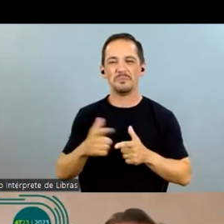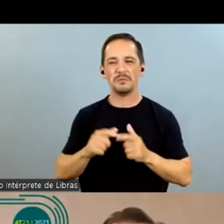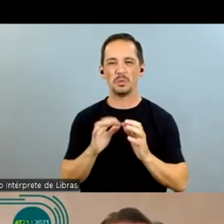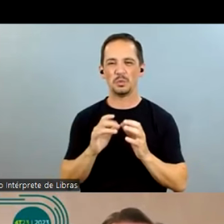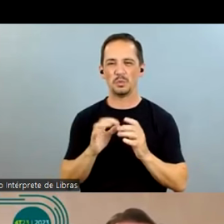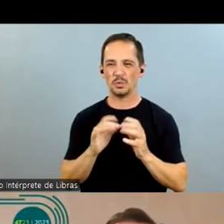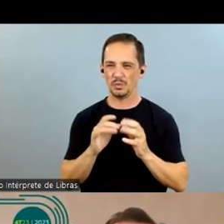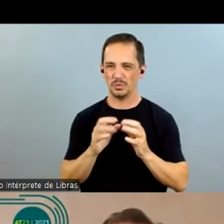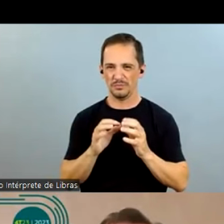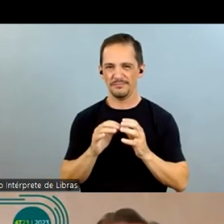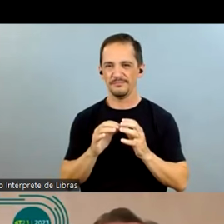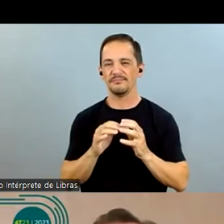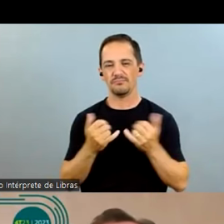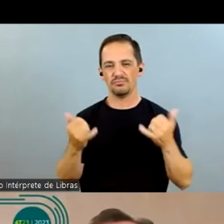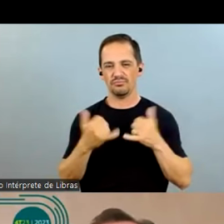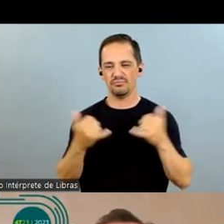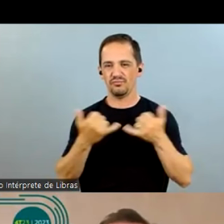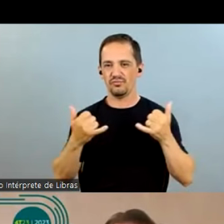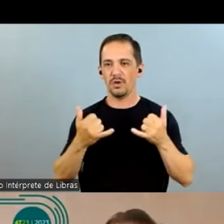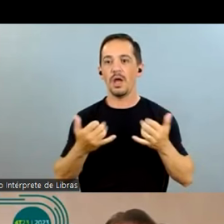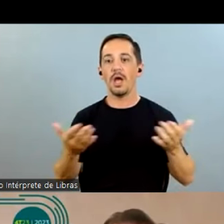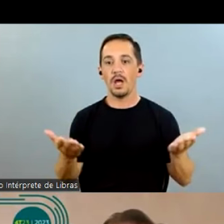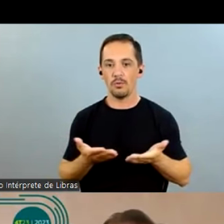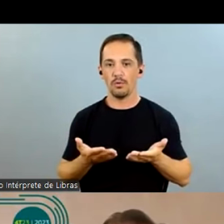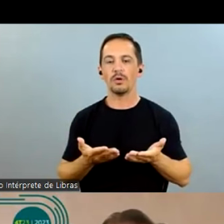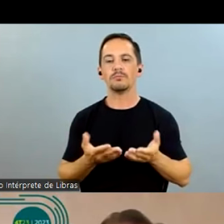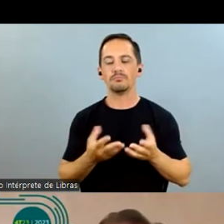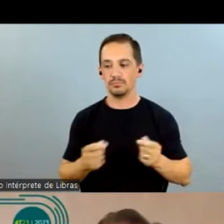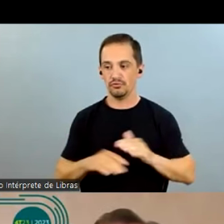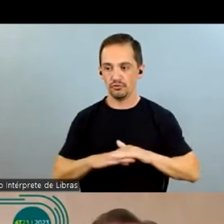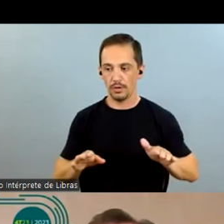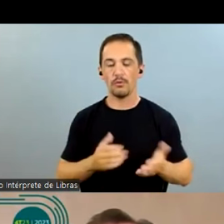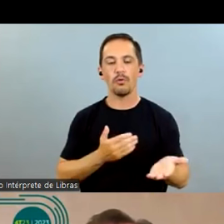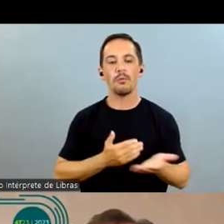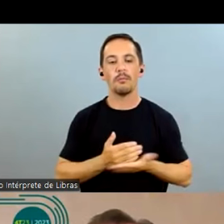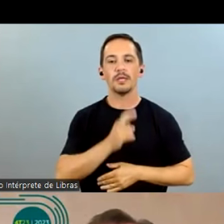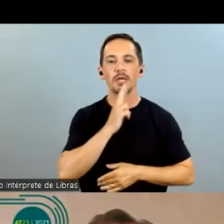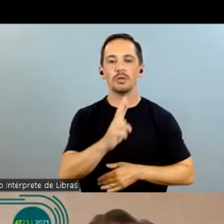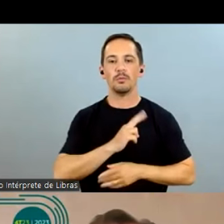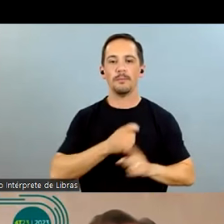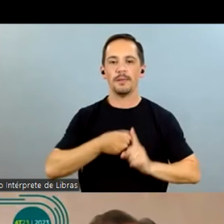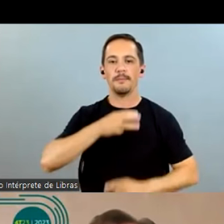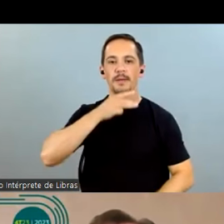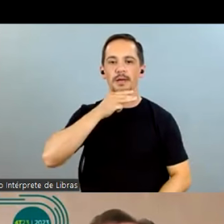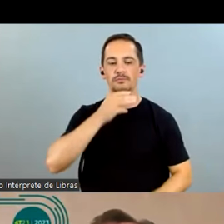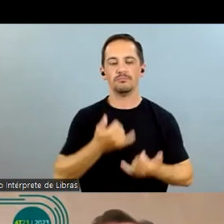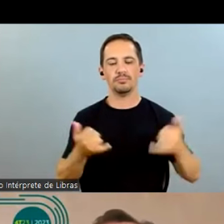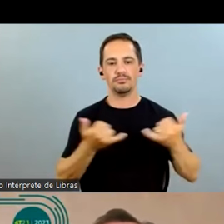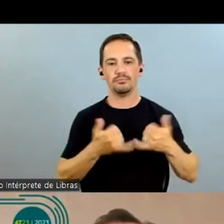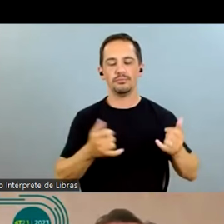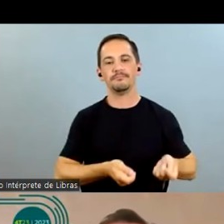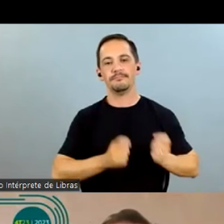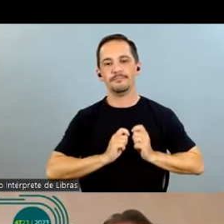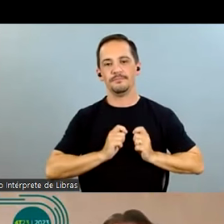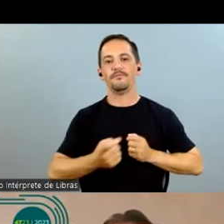turbina de geração e nós devemos começar a capturar a partir do mês de março o retorno na parte de energia também né o